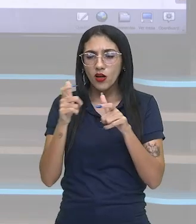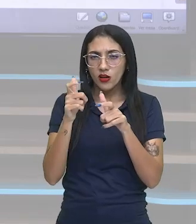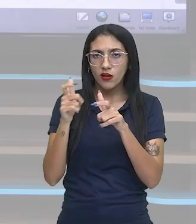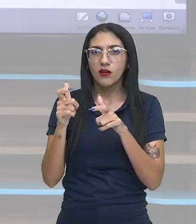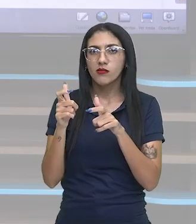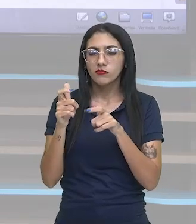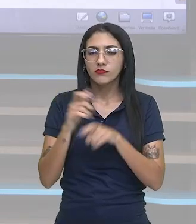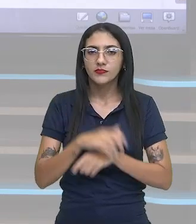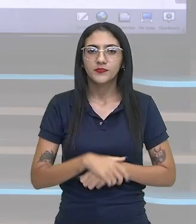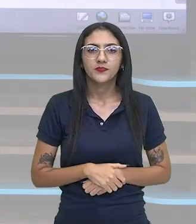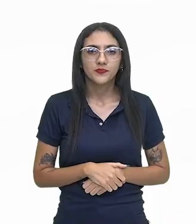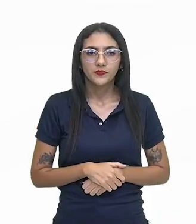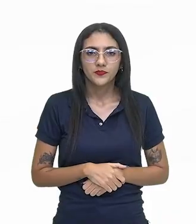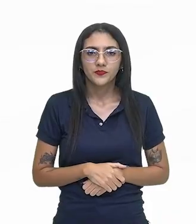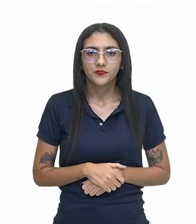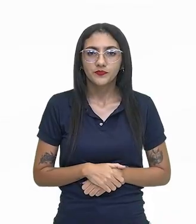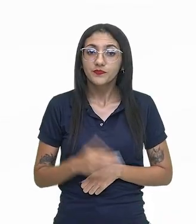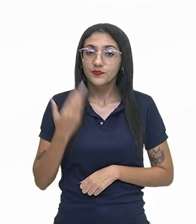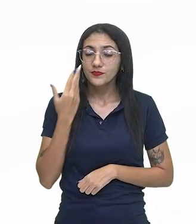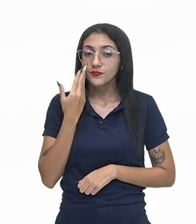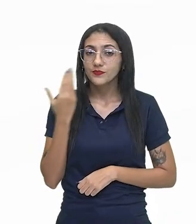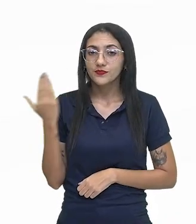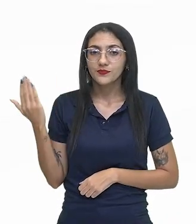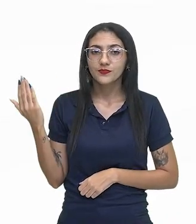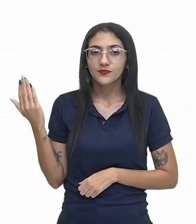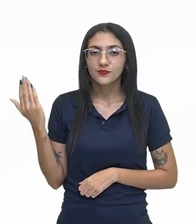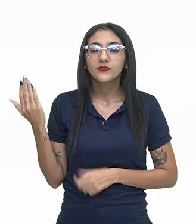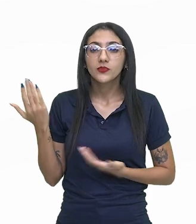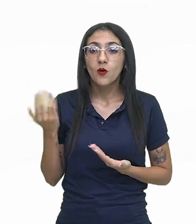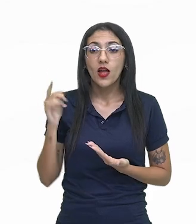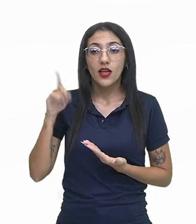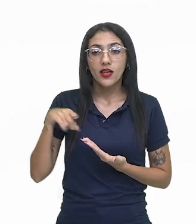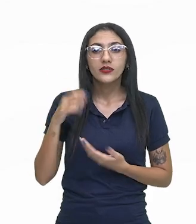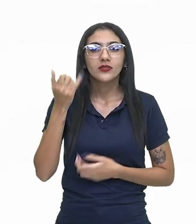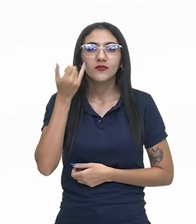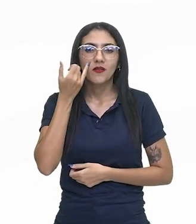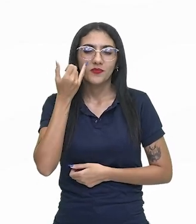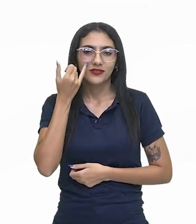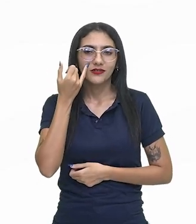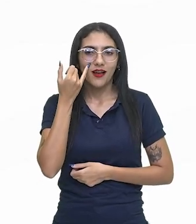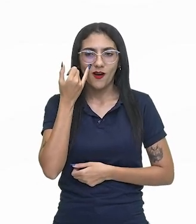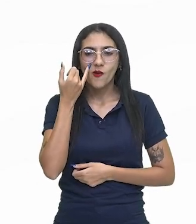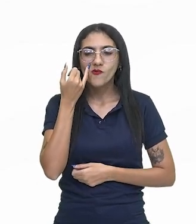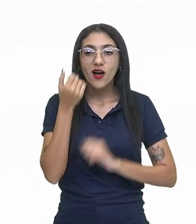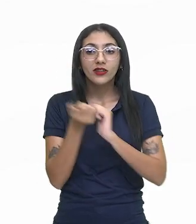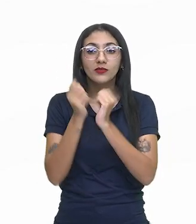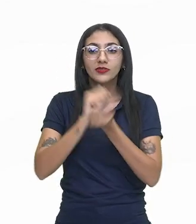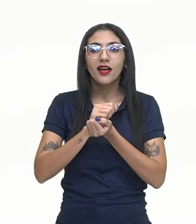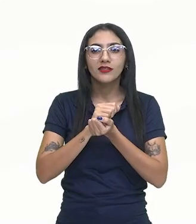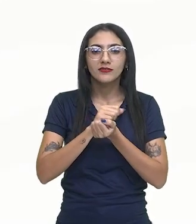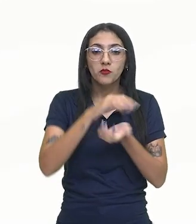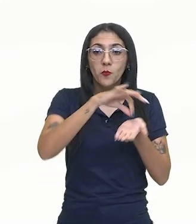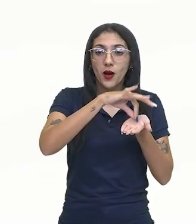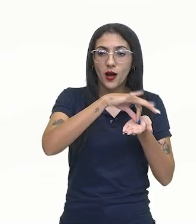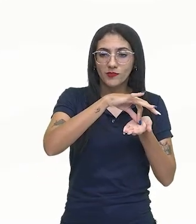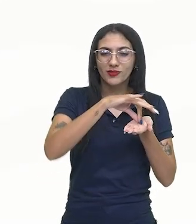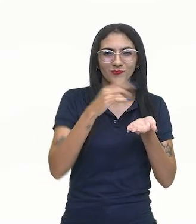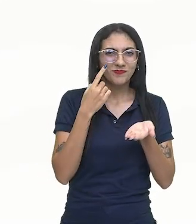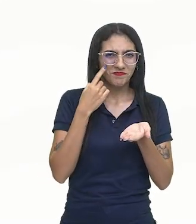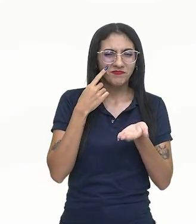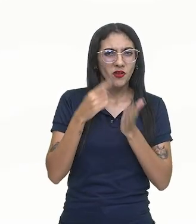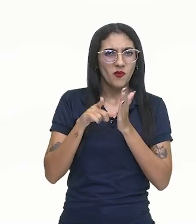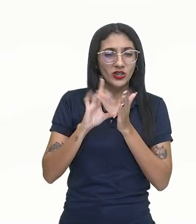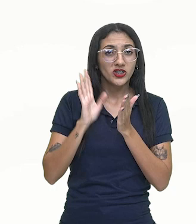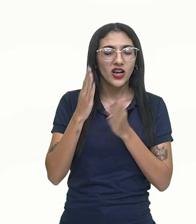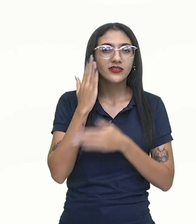mesmo espaço. Nessa tabela que a gente vai ver na próxima tela, traz esses dados que a gente vê ali, né, em números. A gente viu o mapa ainda agora, a